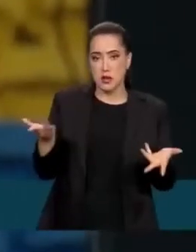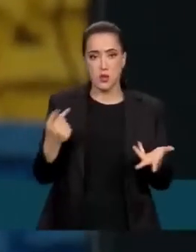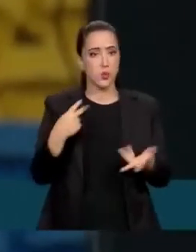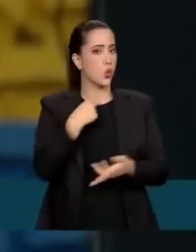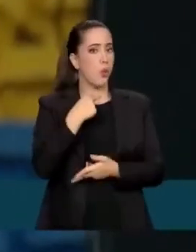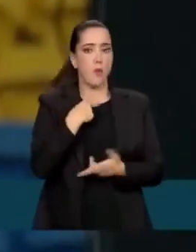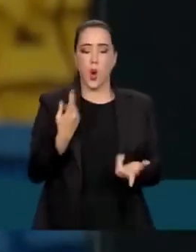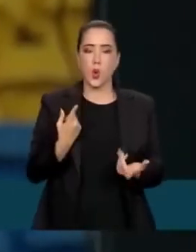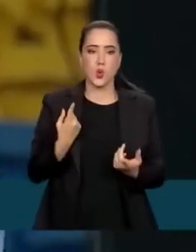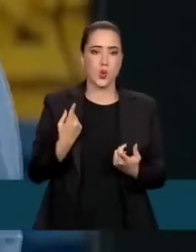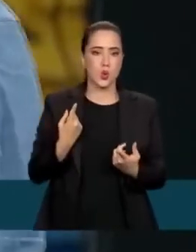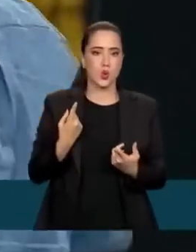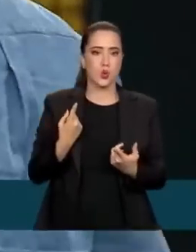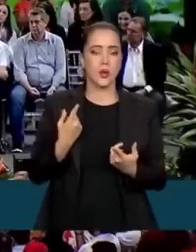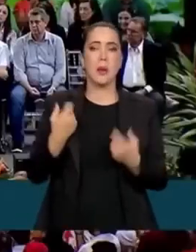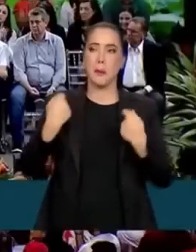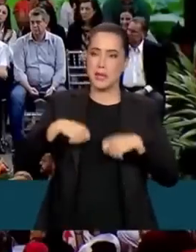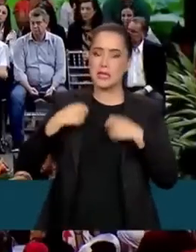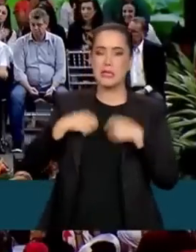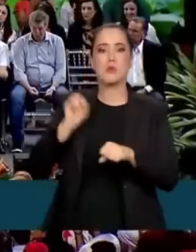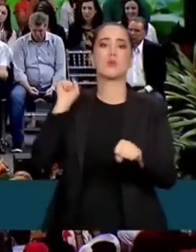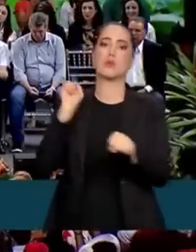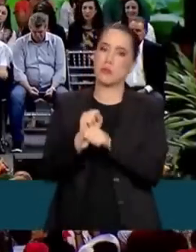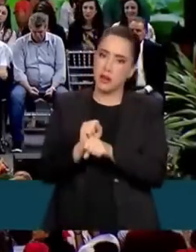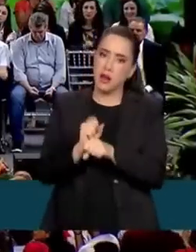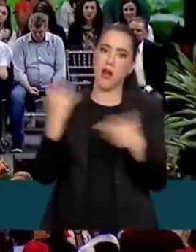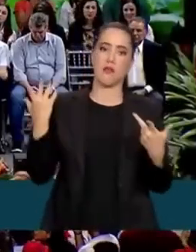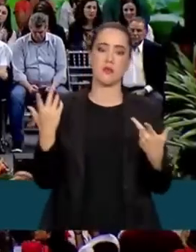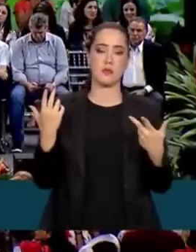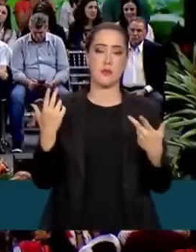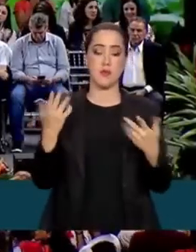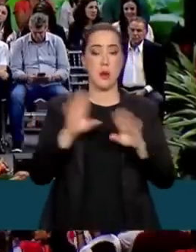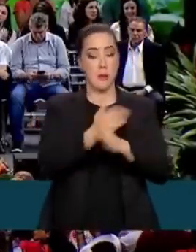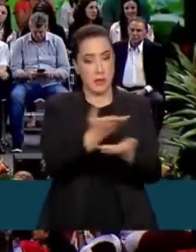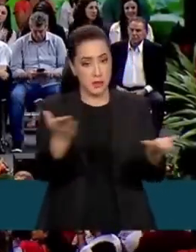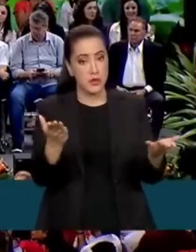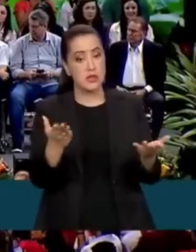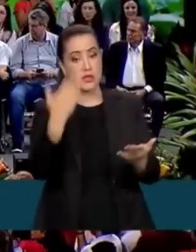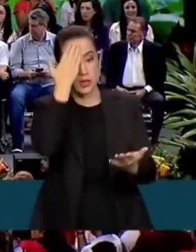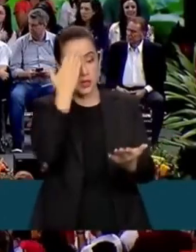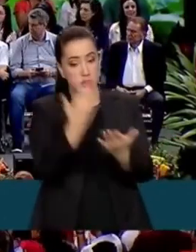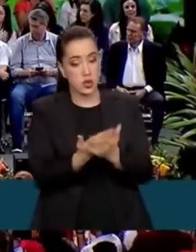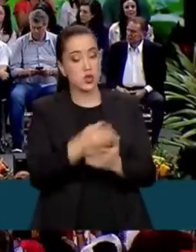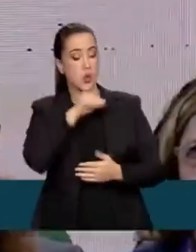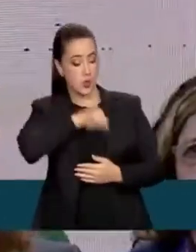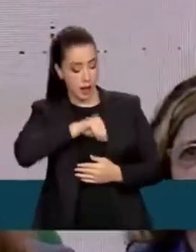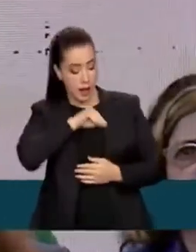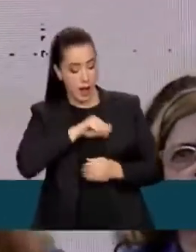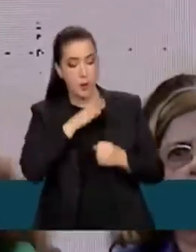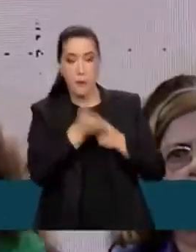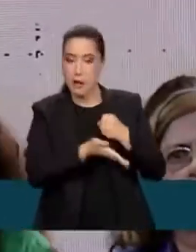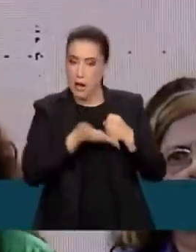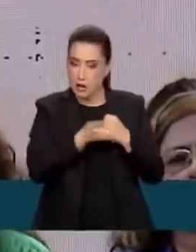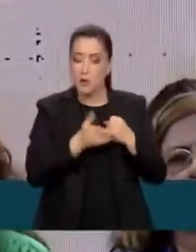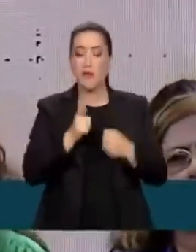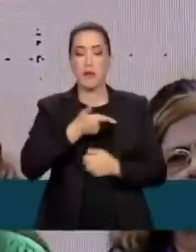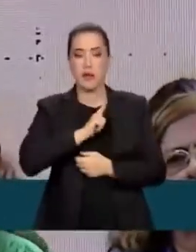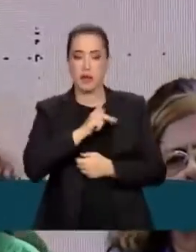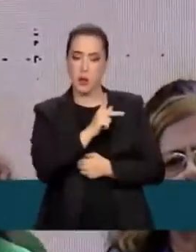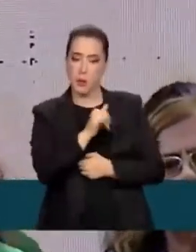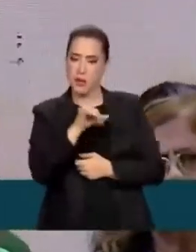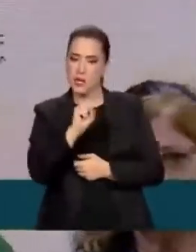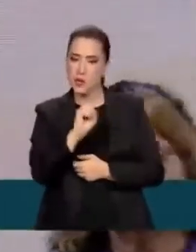posso atropelar. Eu tenho que esperar. Mas fique certo que vão receber o piso. Fique